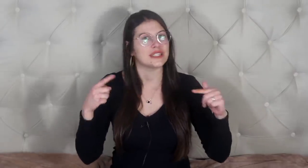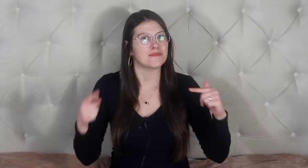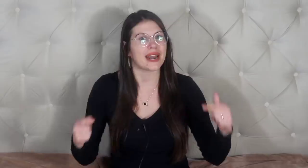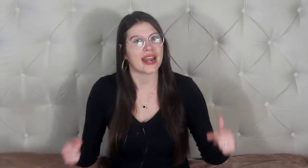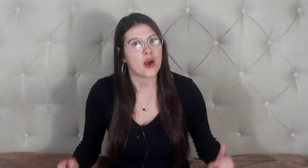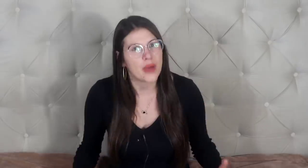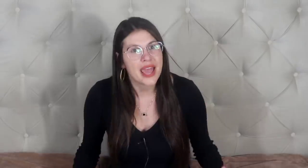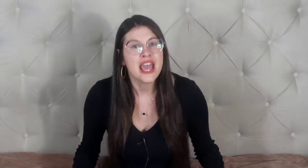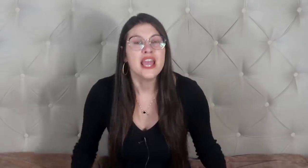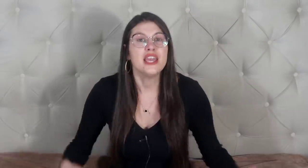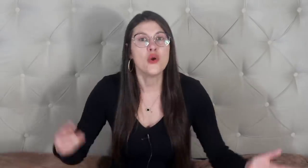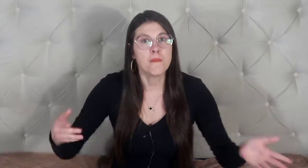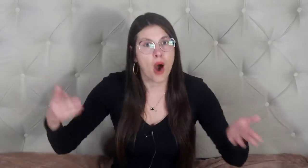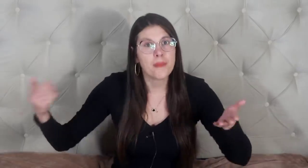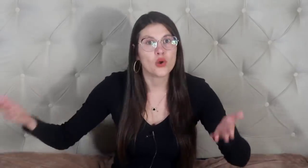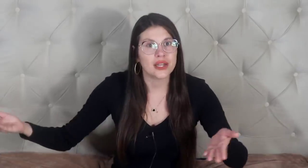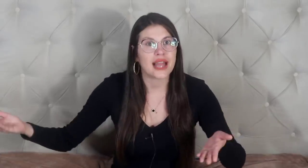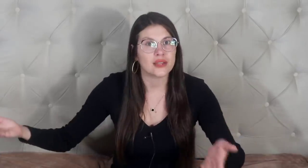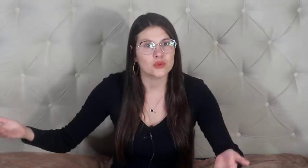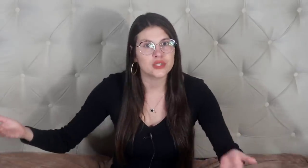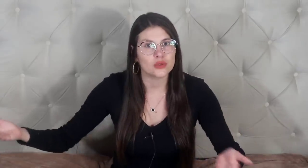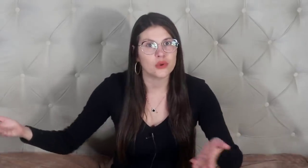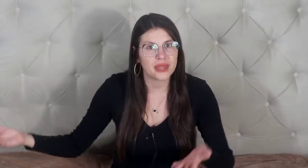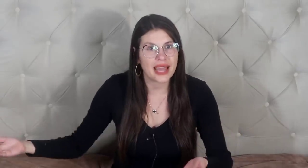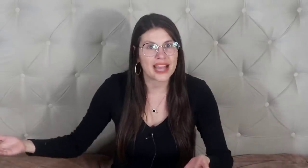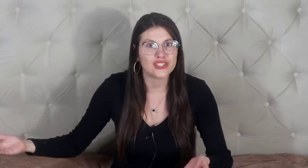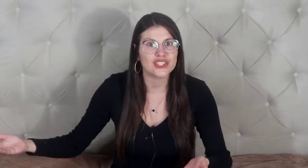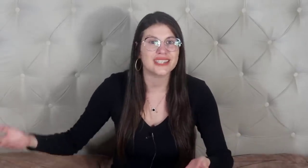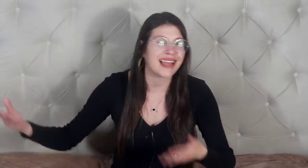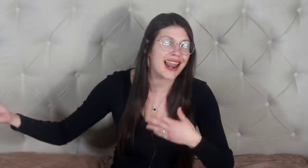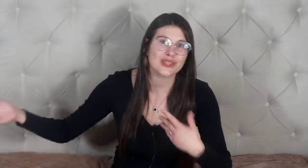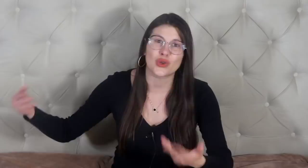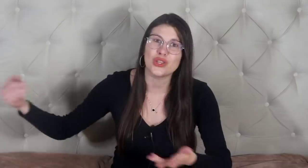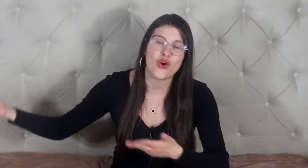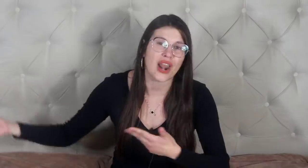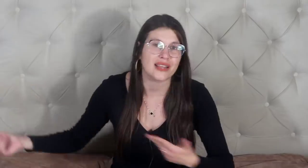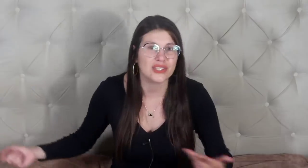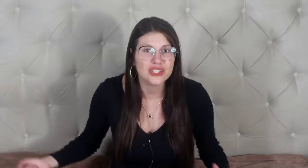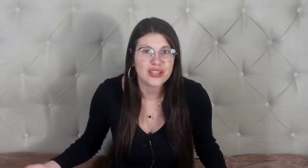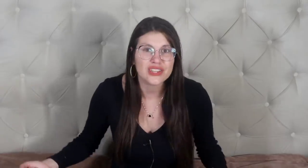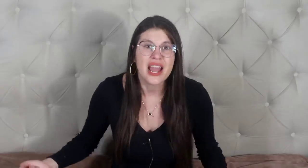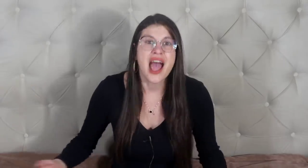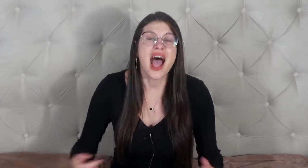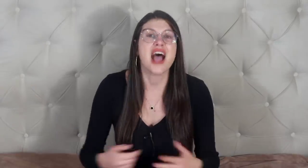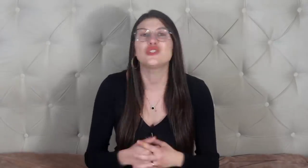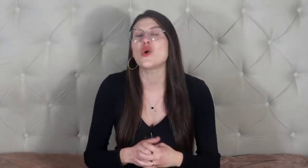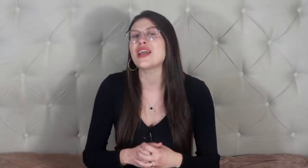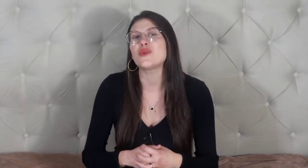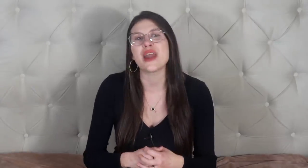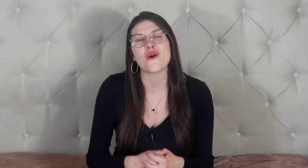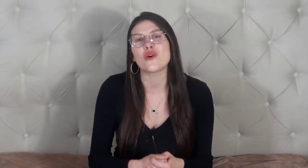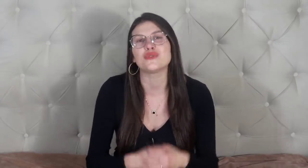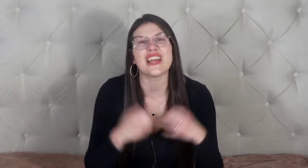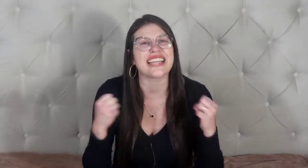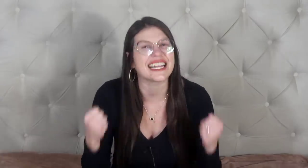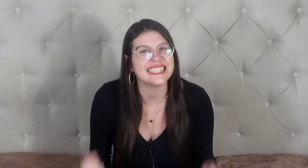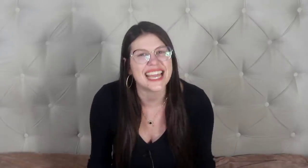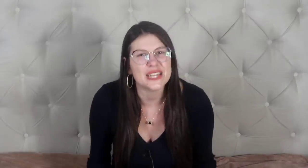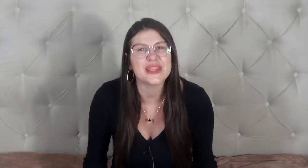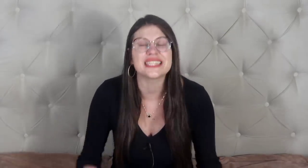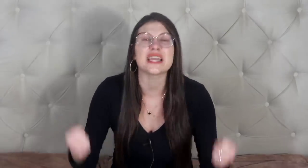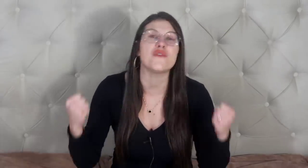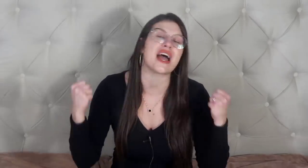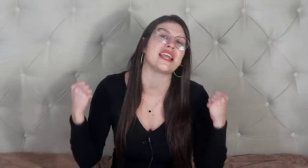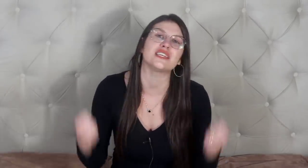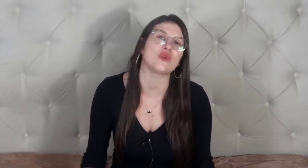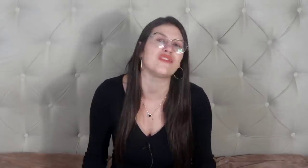ligado em todo esse paranauê, e o pobre coitado do seu Dominguete, que tá lá todo enrolado em dívida, achou que era um negócio